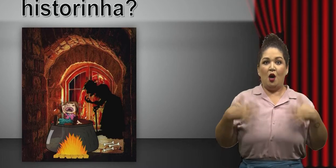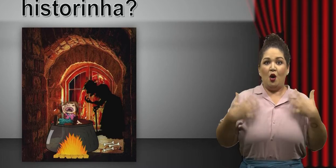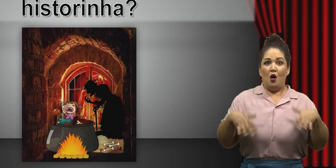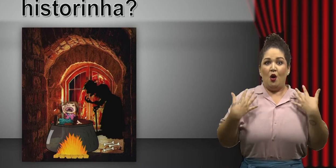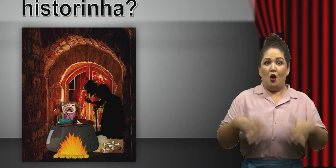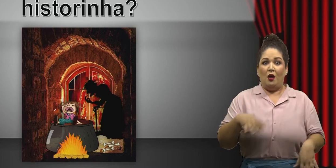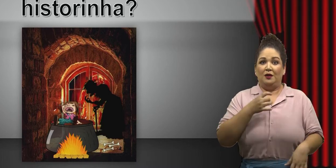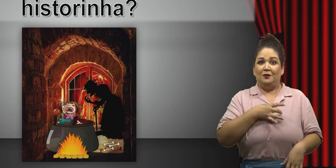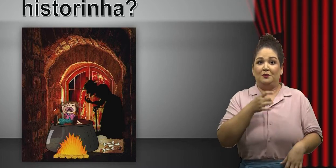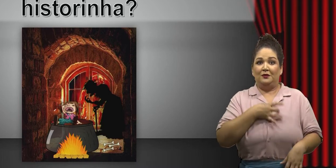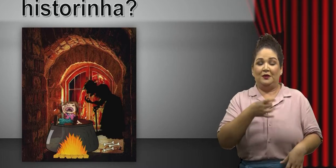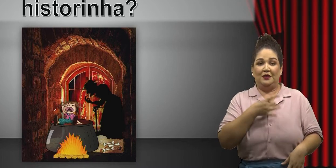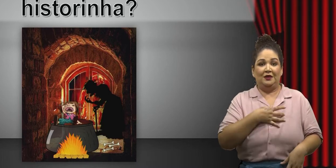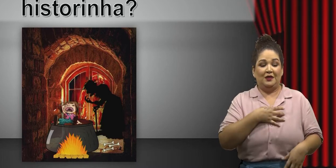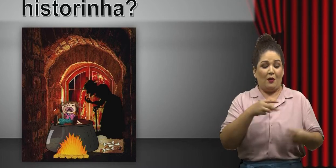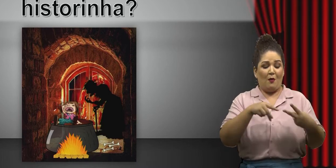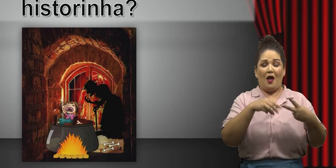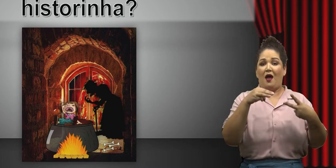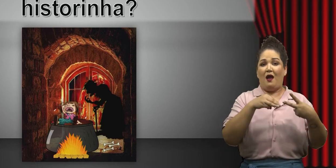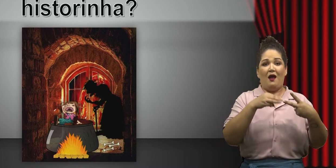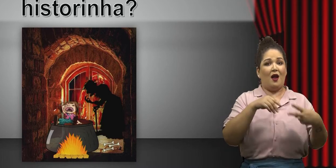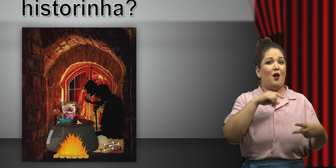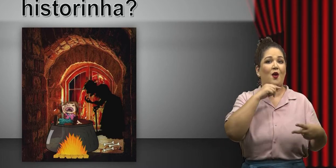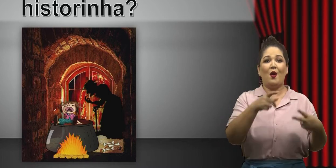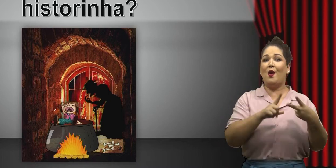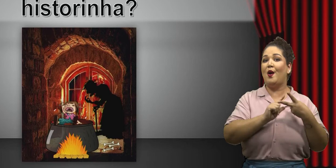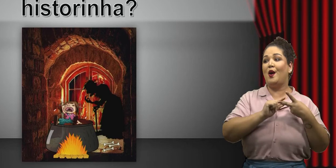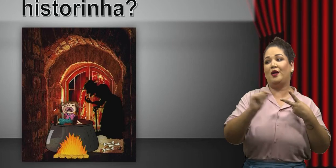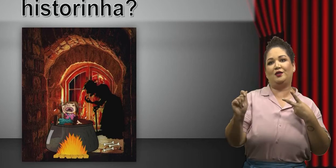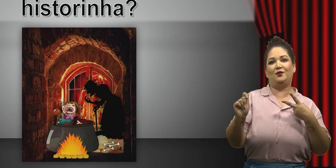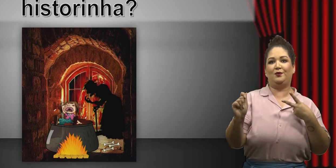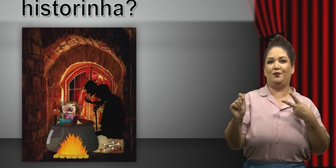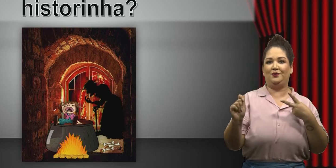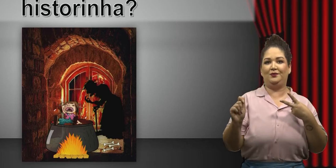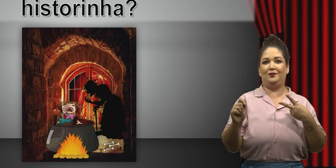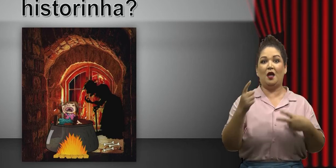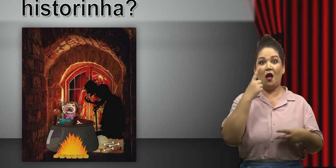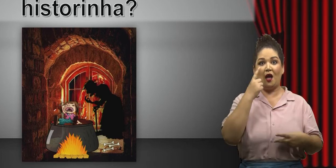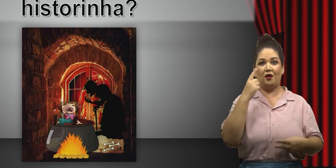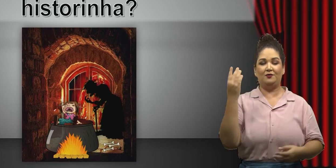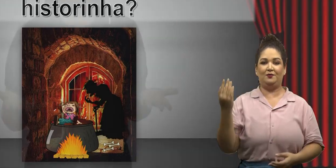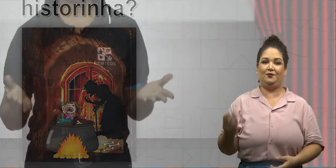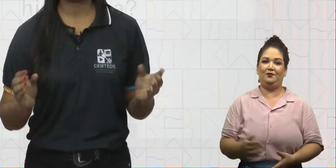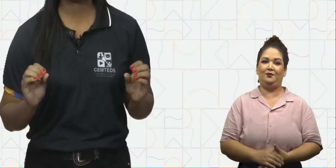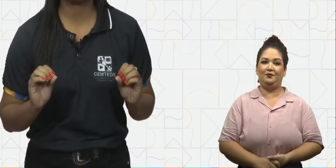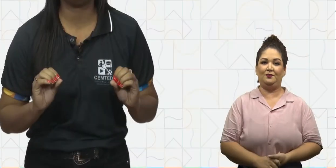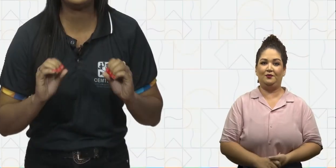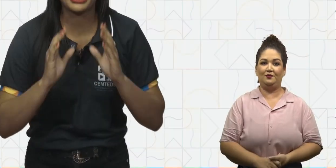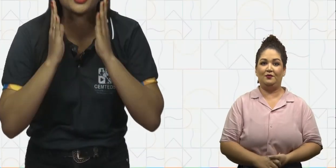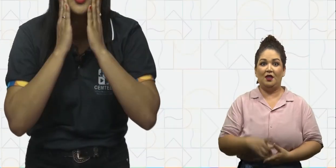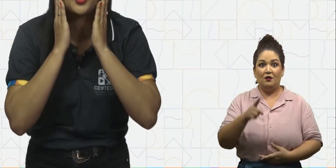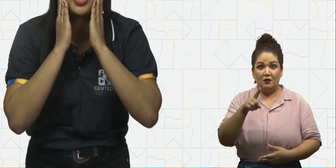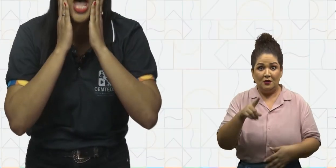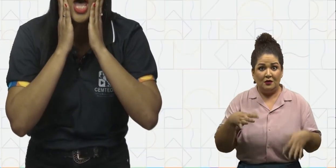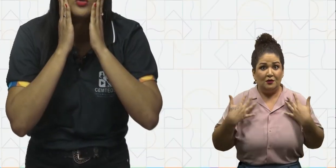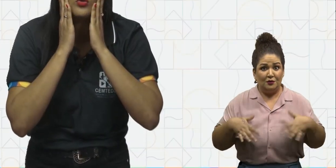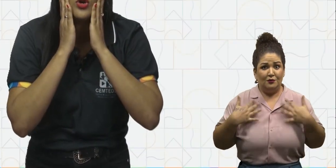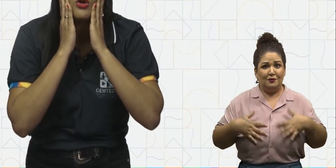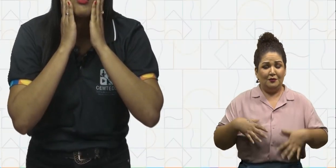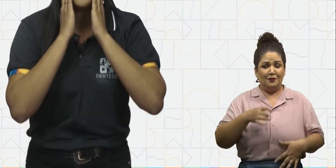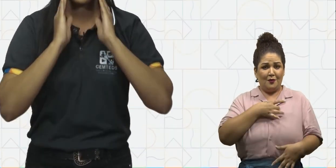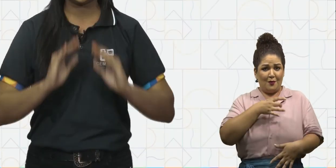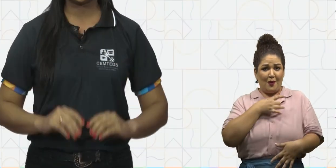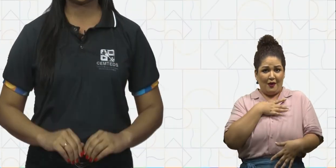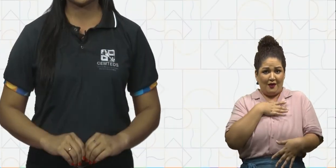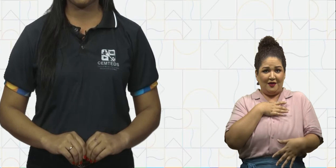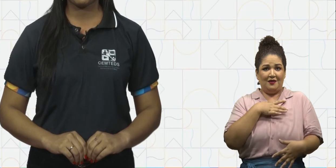aterrorizante! A Maria, ela não pôde escapar da bruxa. Olha aqui para mim, criança. Você fica assustado